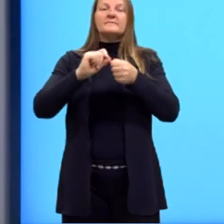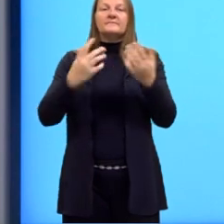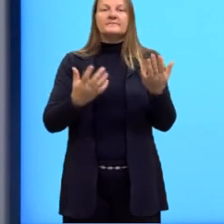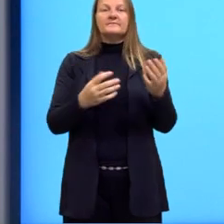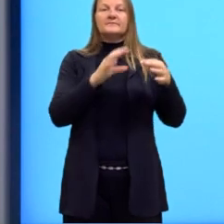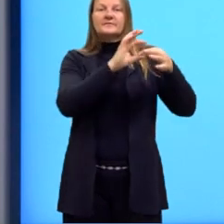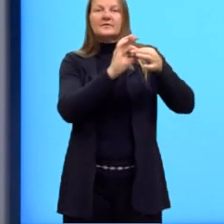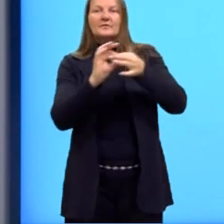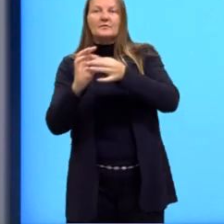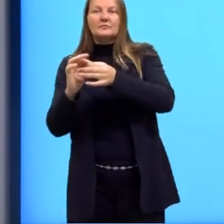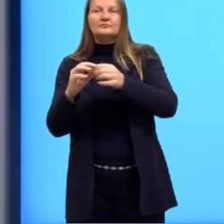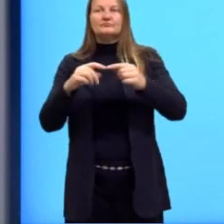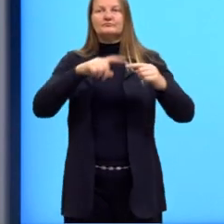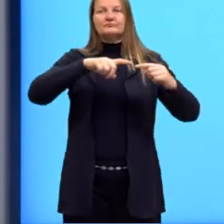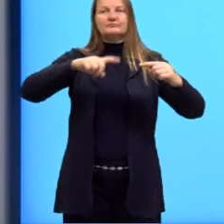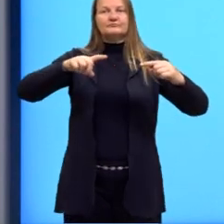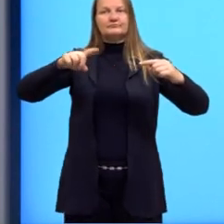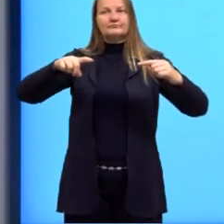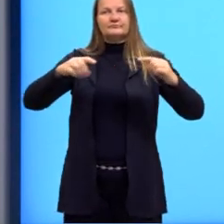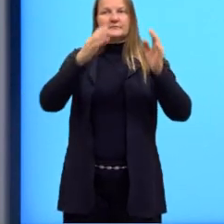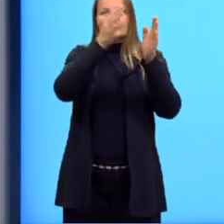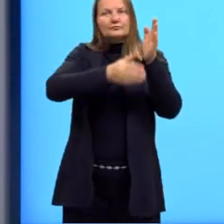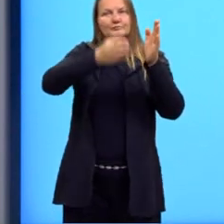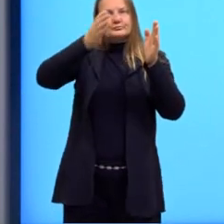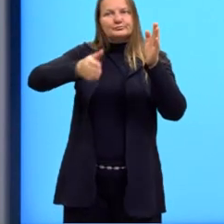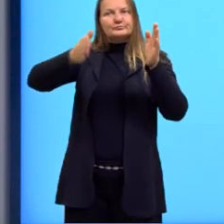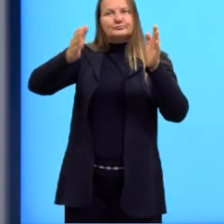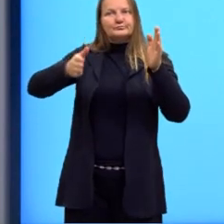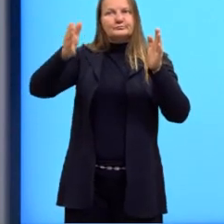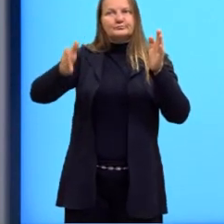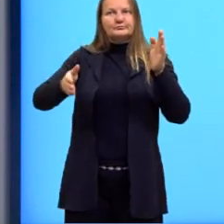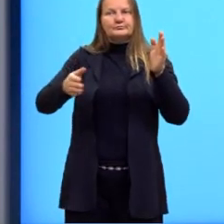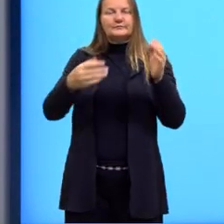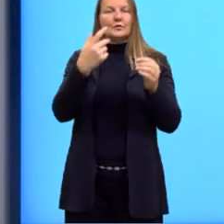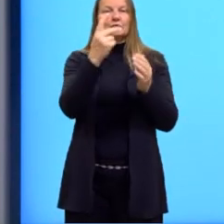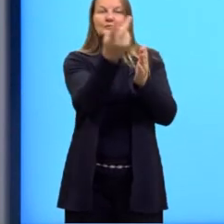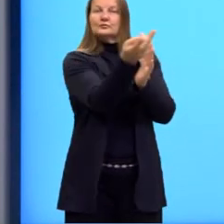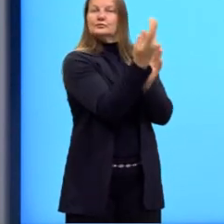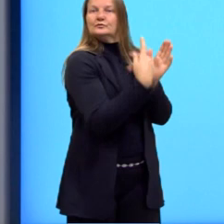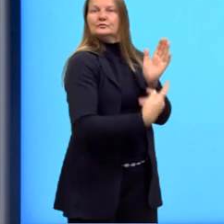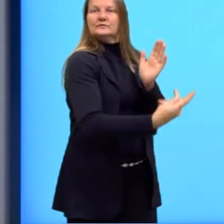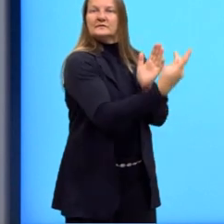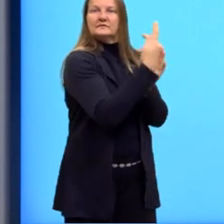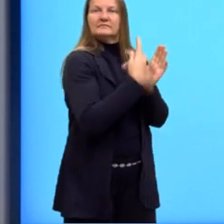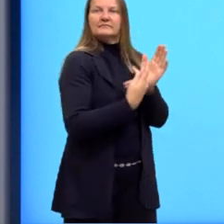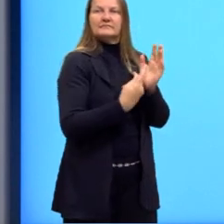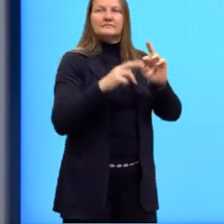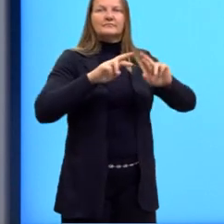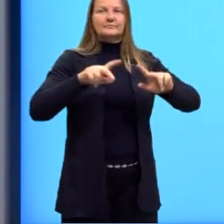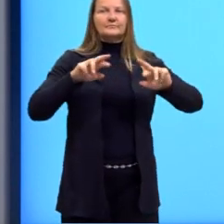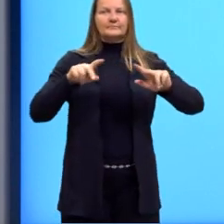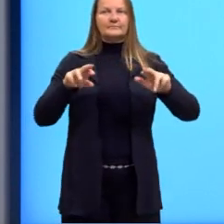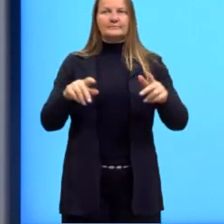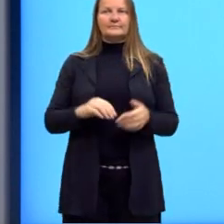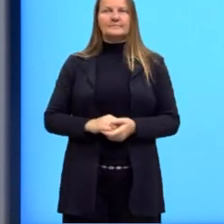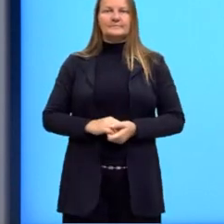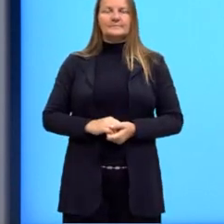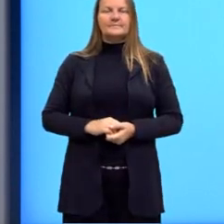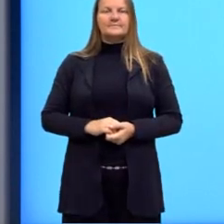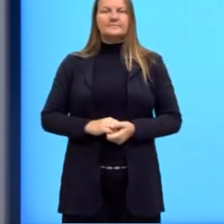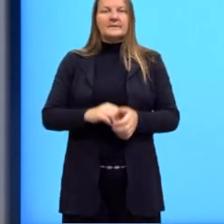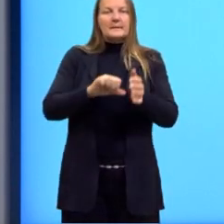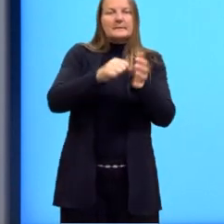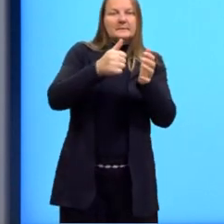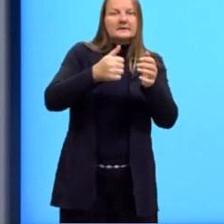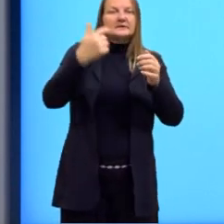com uma associação de resistores em paralelo paralelo aqui a gente tem uma outra representação tá uma representação diferente